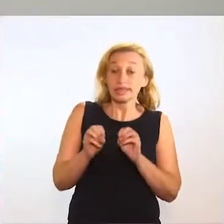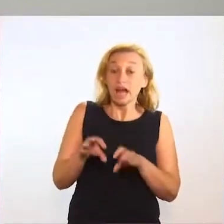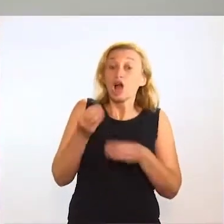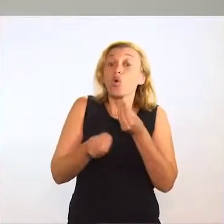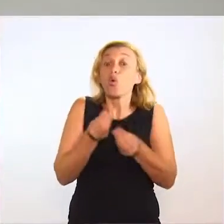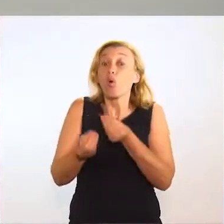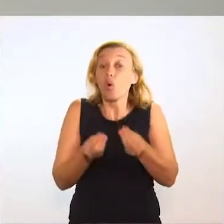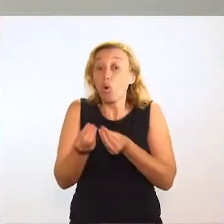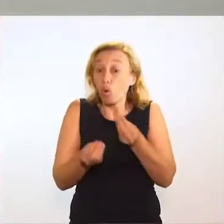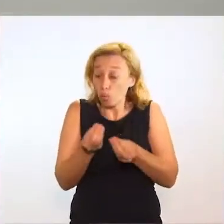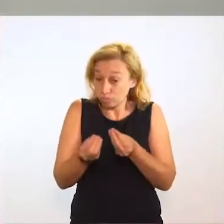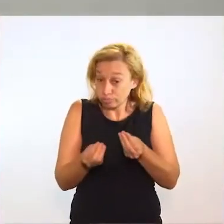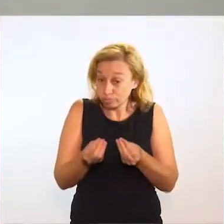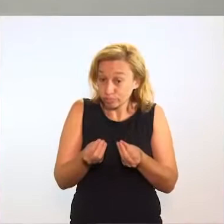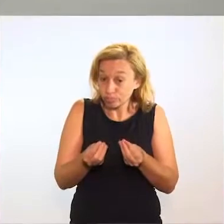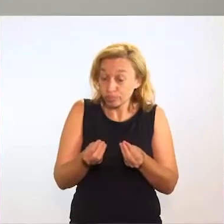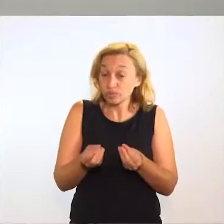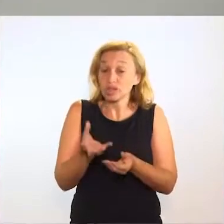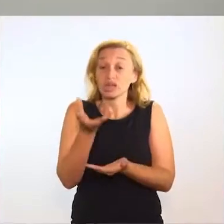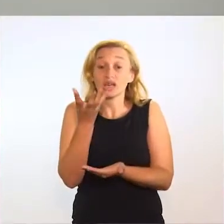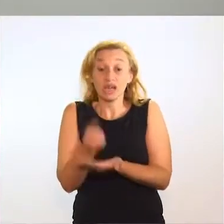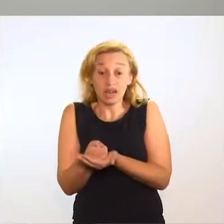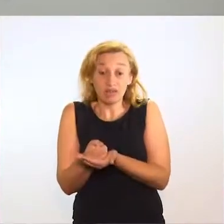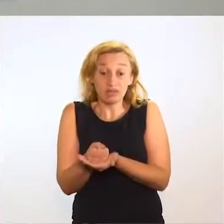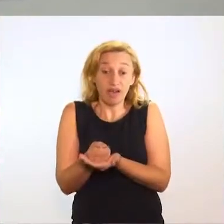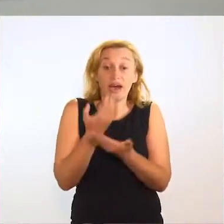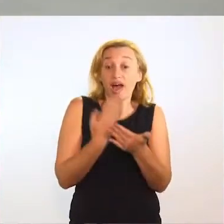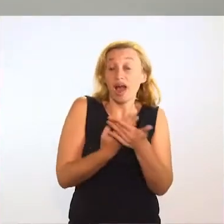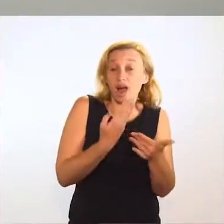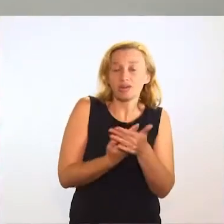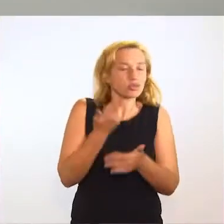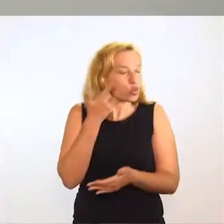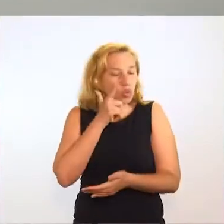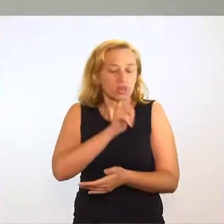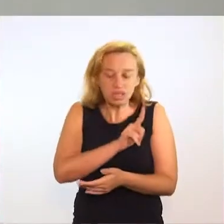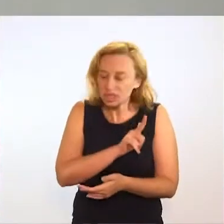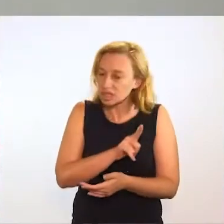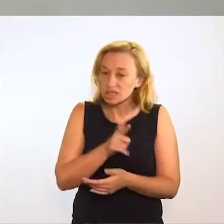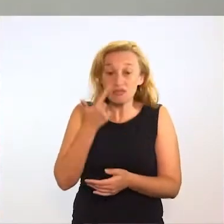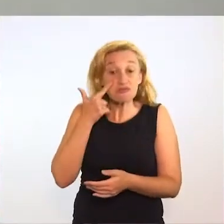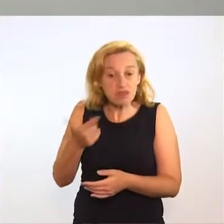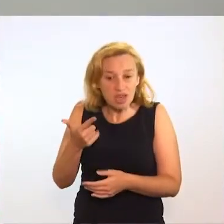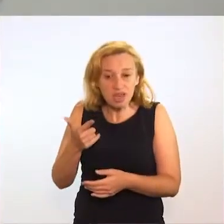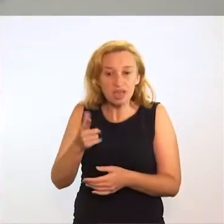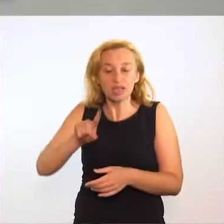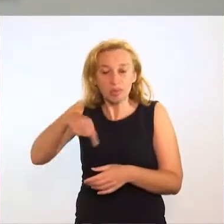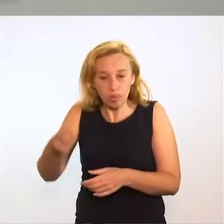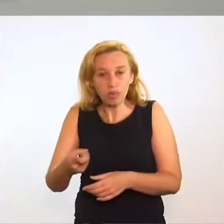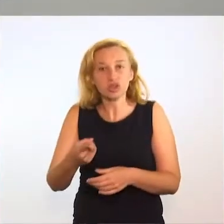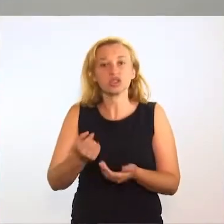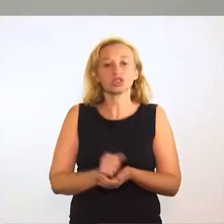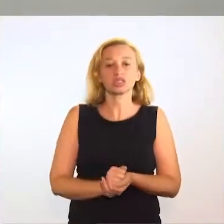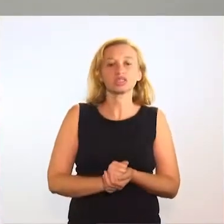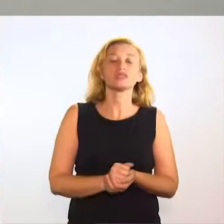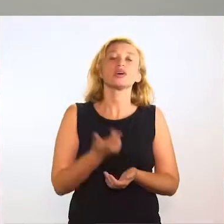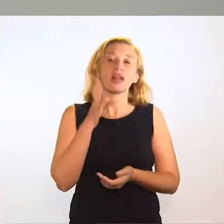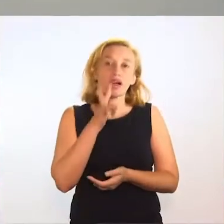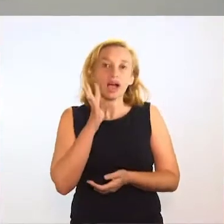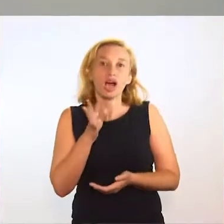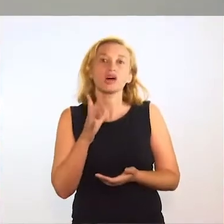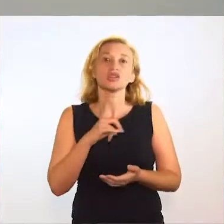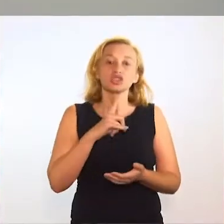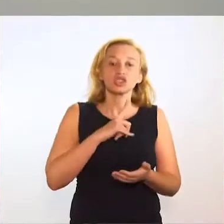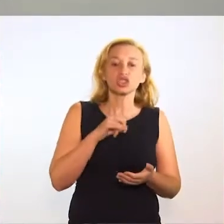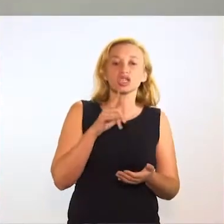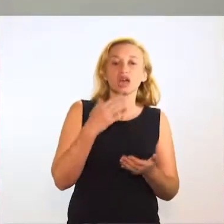Zoom, ou como é que a gente podia gravar aquela aula para aquela que não conseguisse, assistisse depois e também fizesse, né? E isso foi